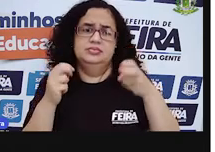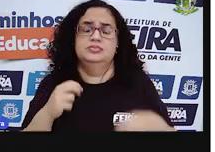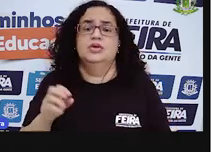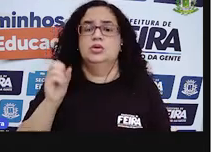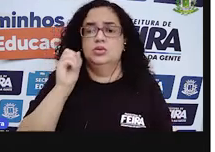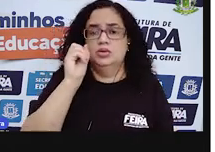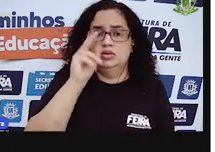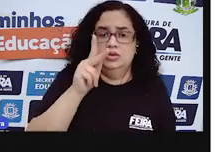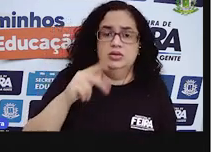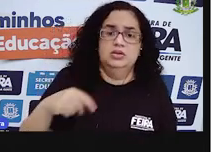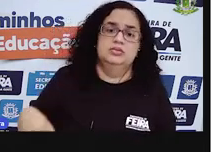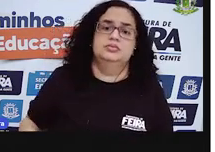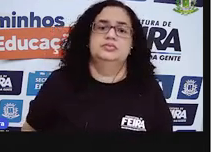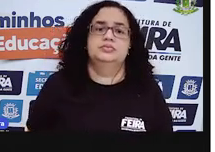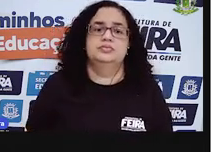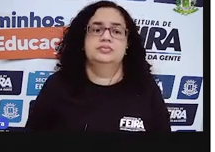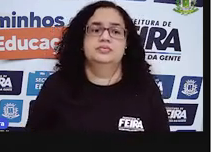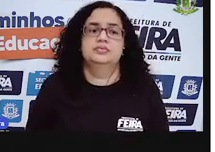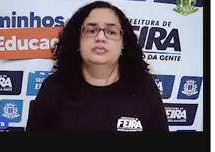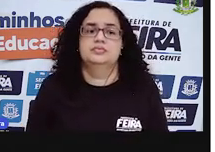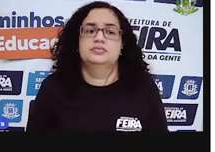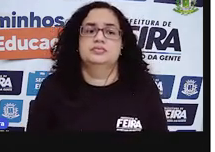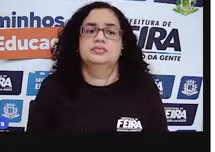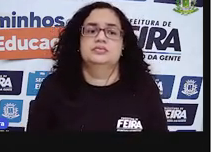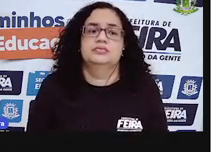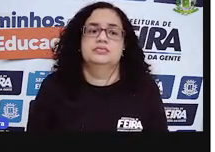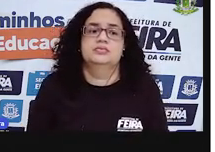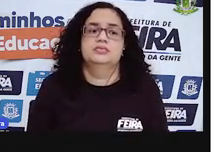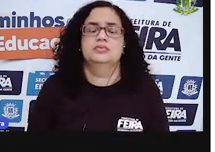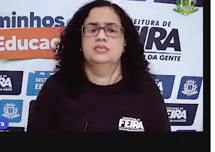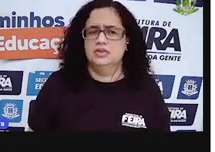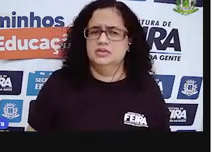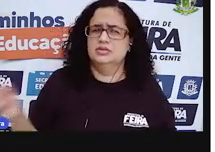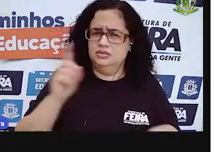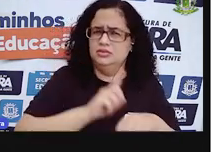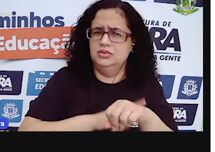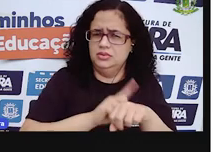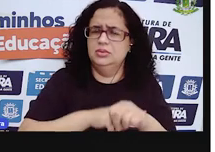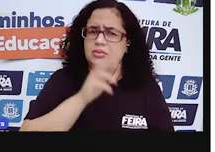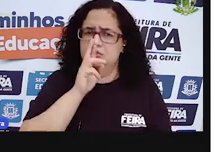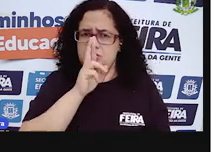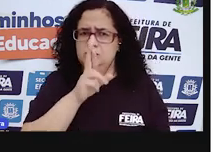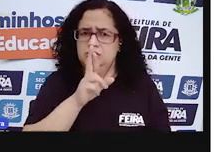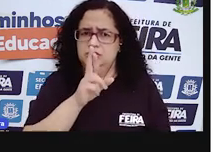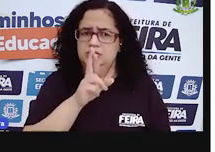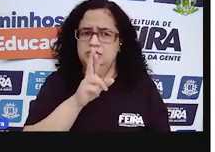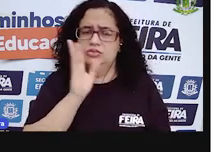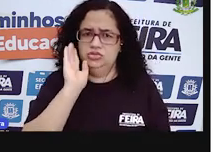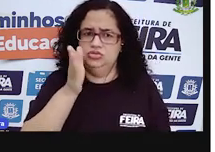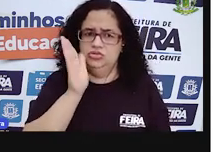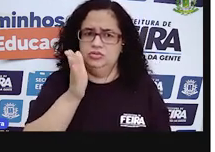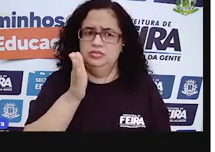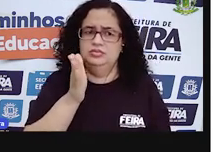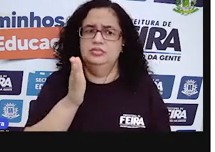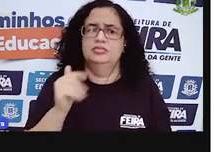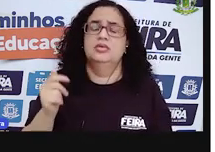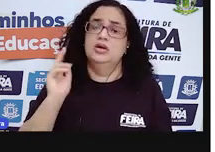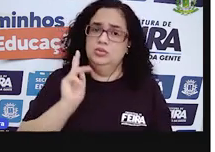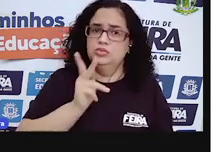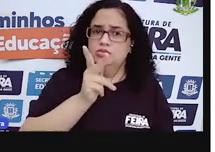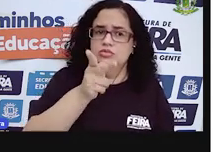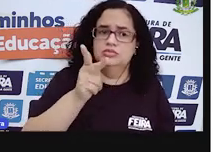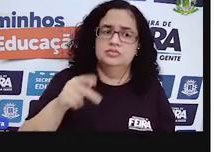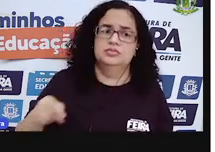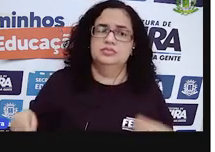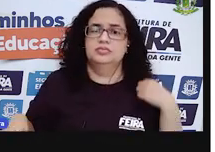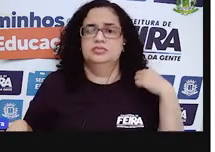tá bom Oi e aí Hum será que deu tempo fazer vamos lá